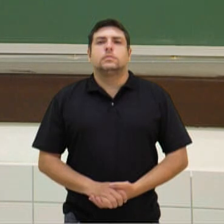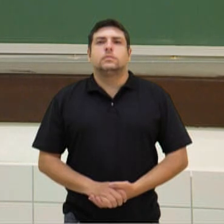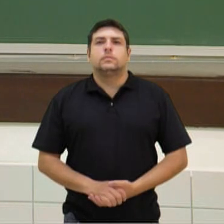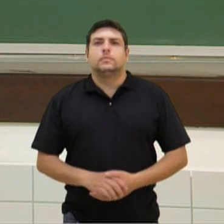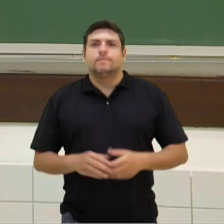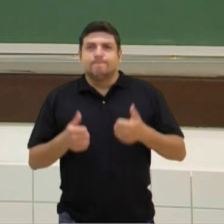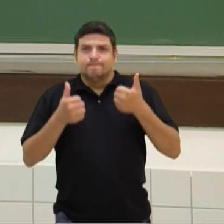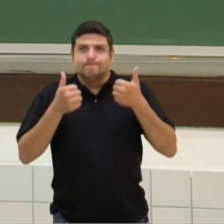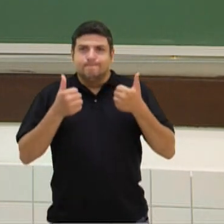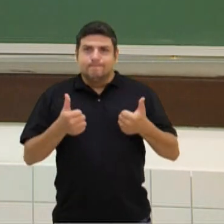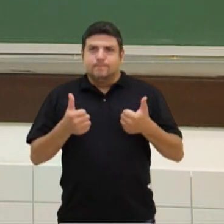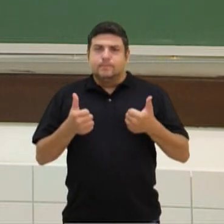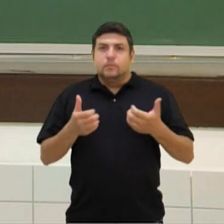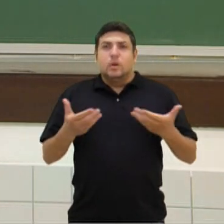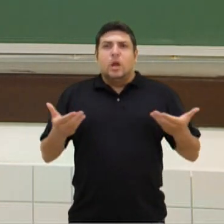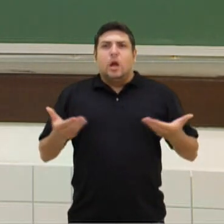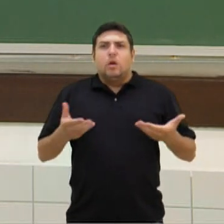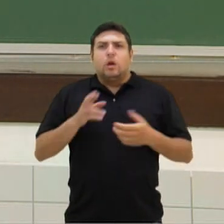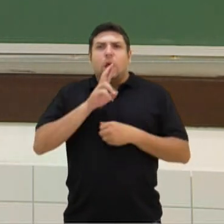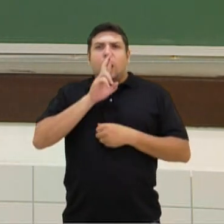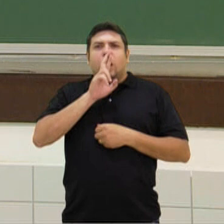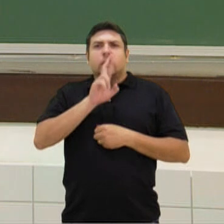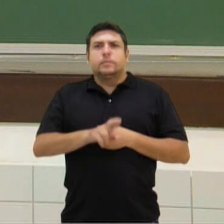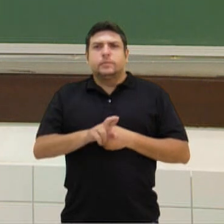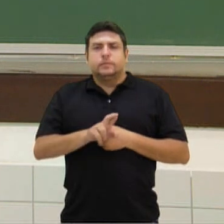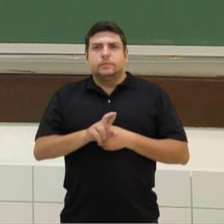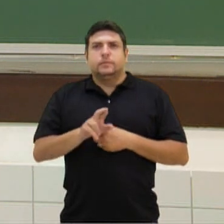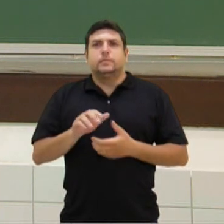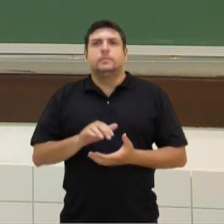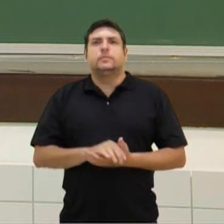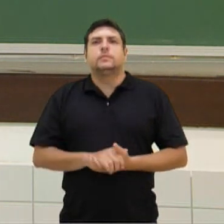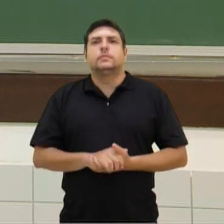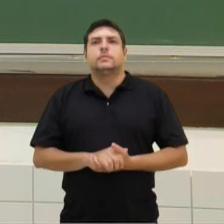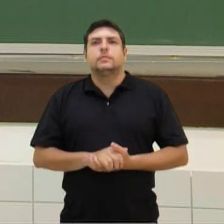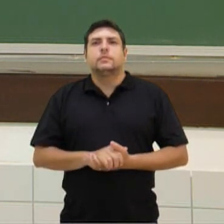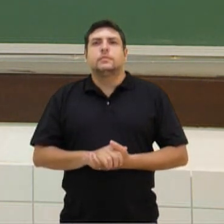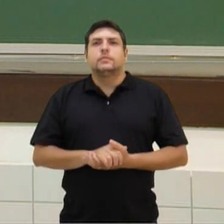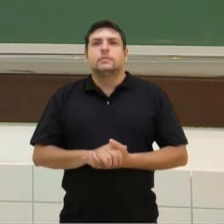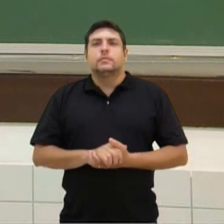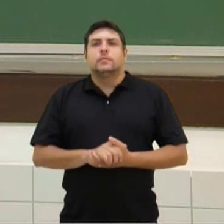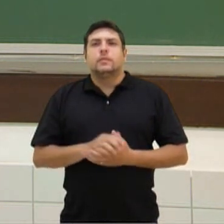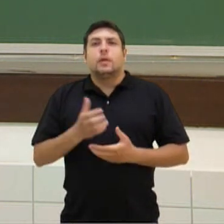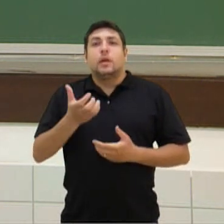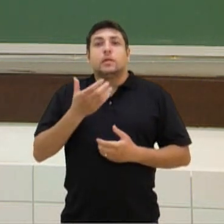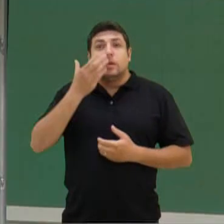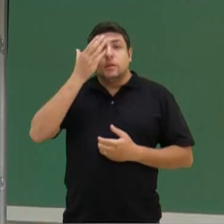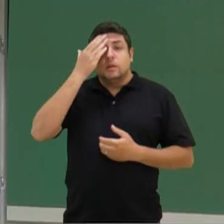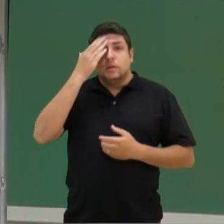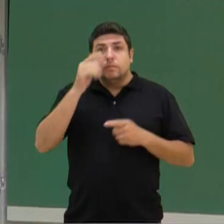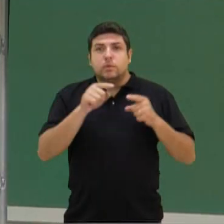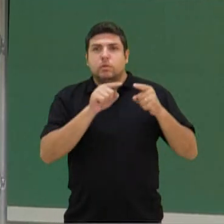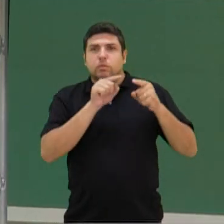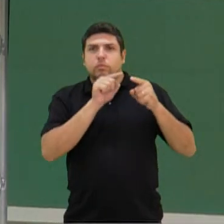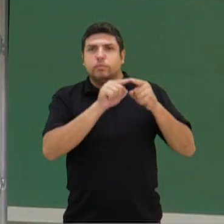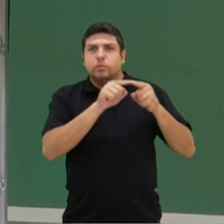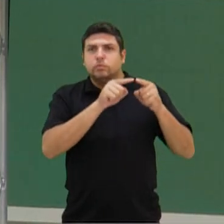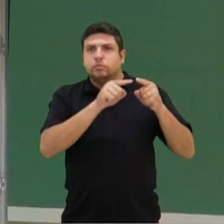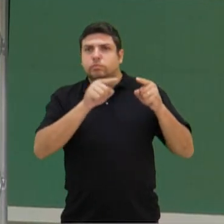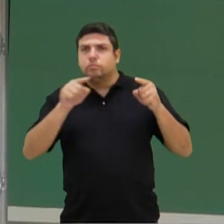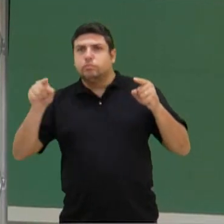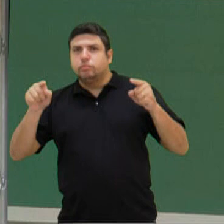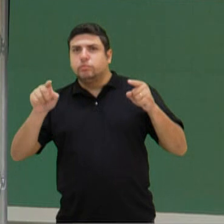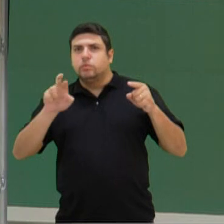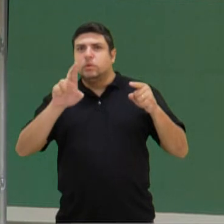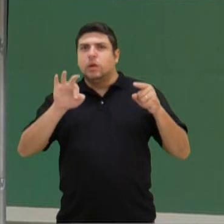Muito bem, vamos então à resposta do nosso exercício. Determinar a distância entre o ponto e a reta. Aqui relembramos um